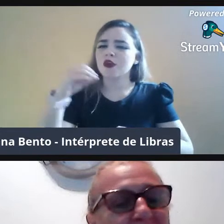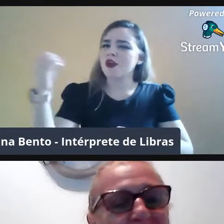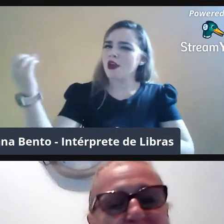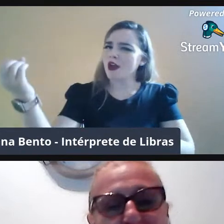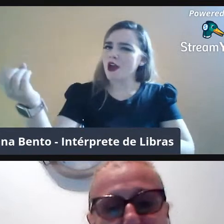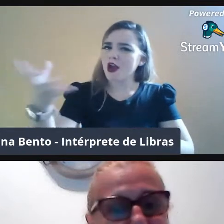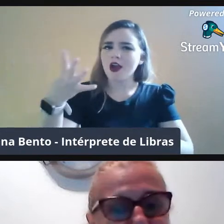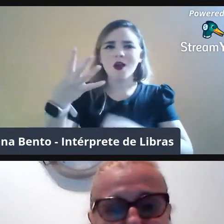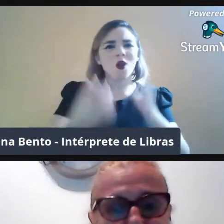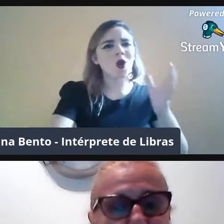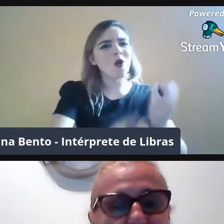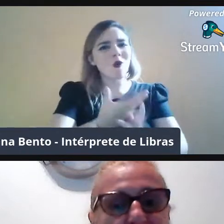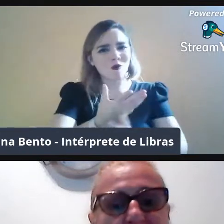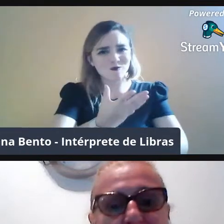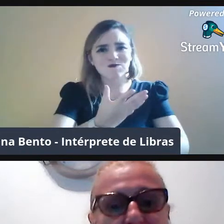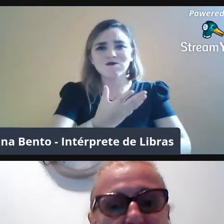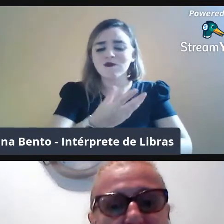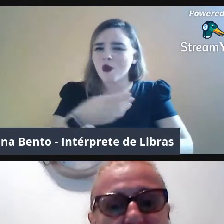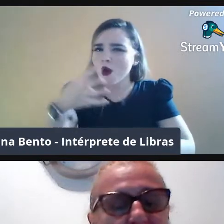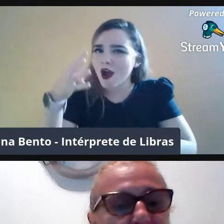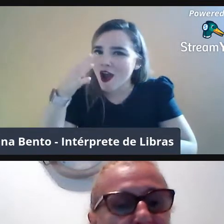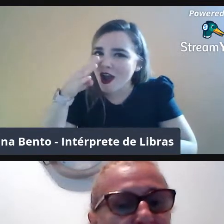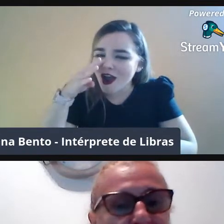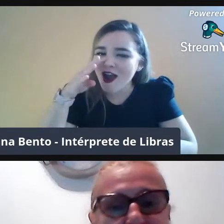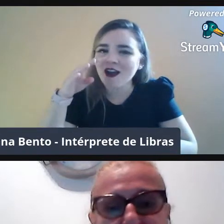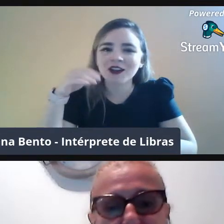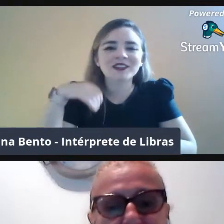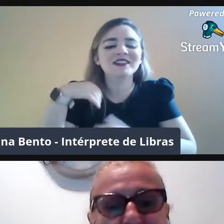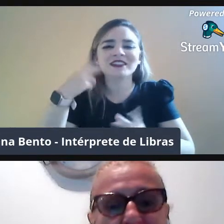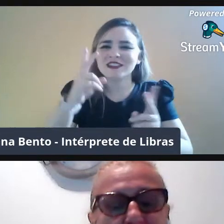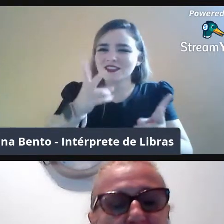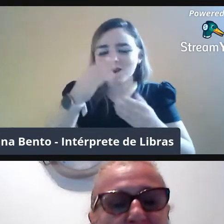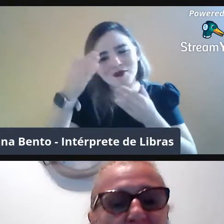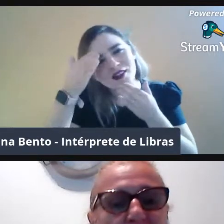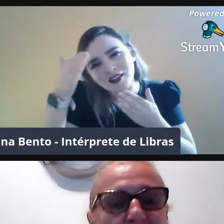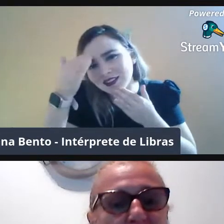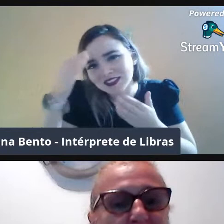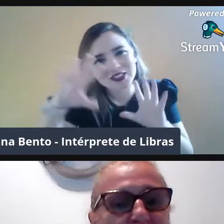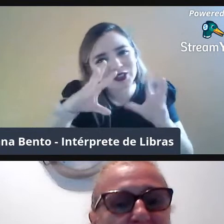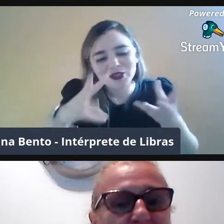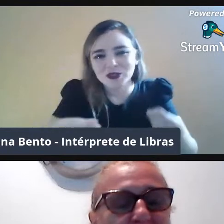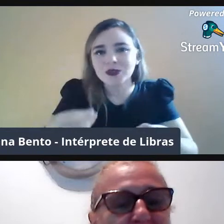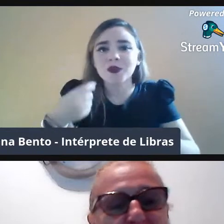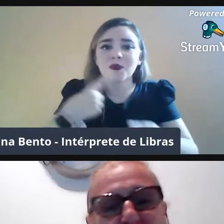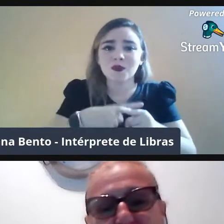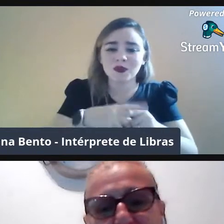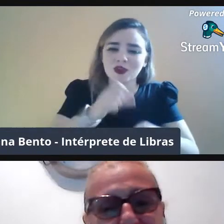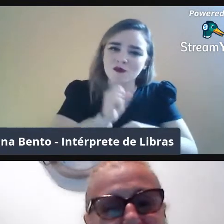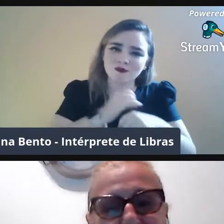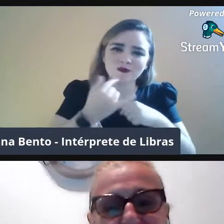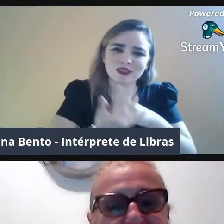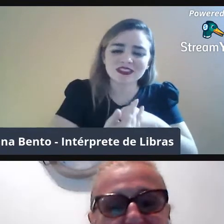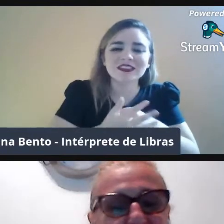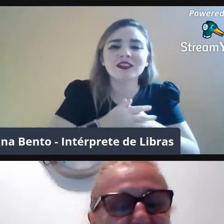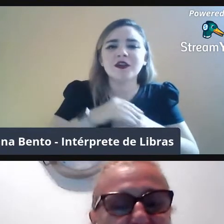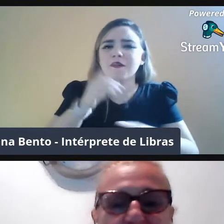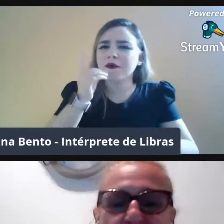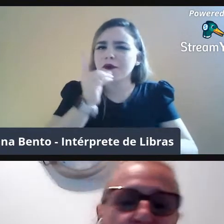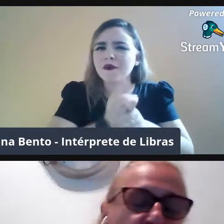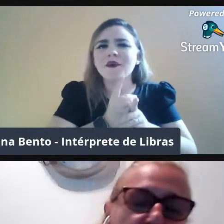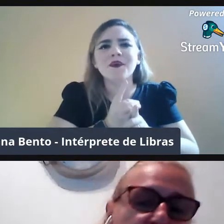se cada vez mais me surpreender. Eu acho que eu só tenho que agradecer a todos eles, porque com essa pandemia eu descobri que eu